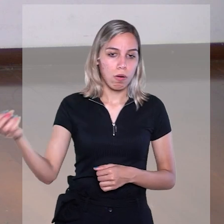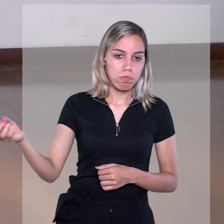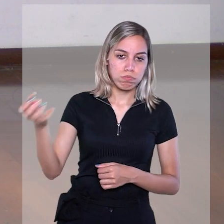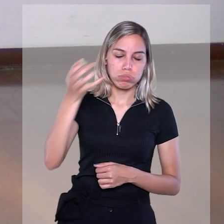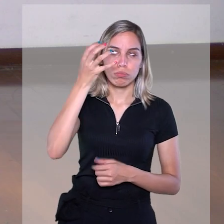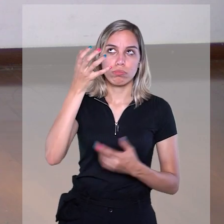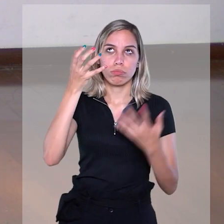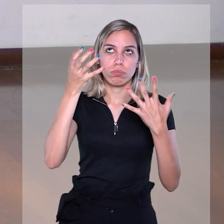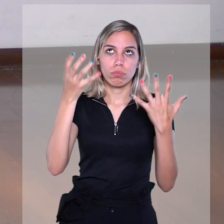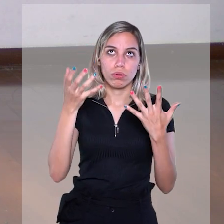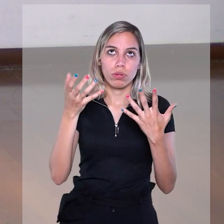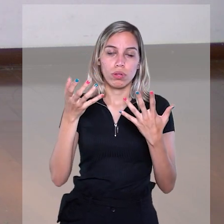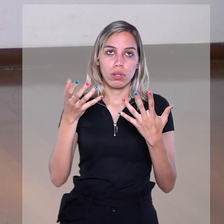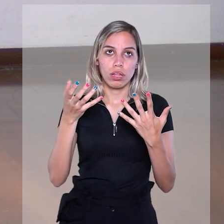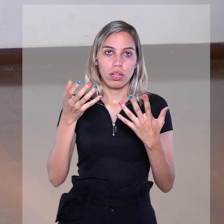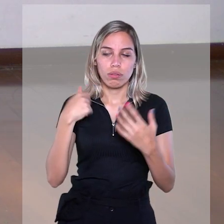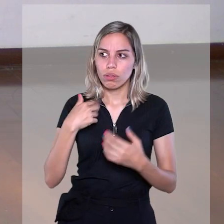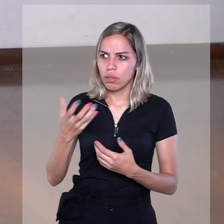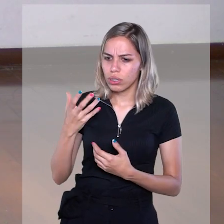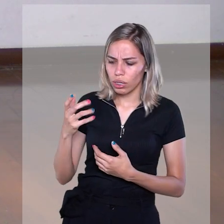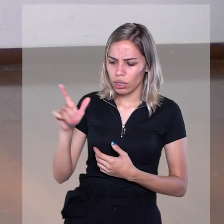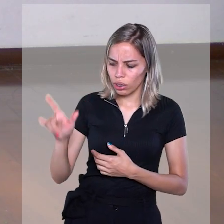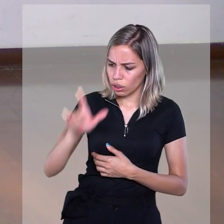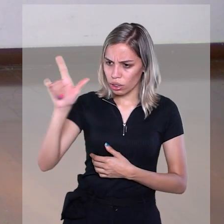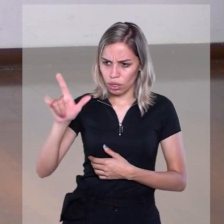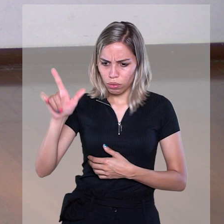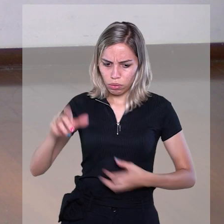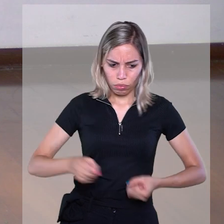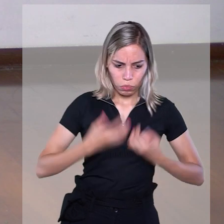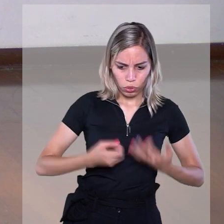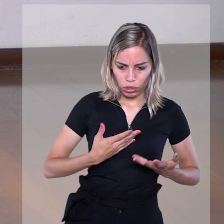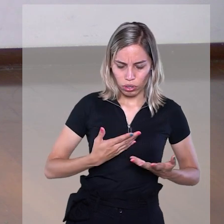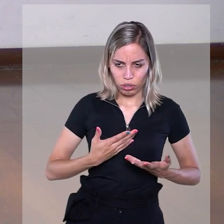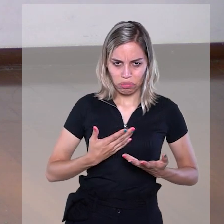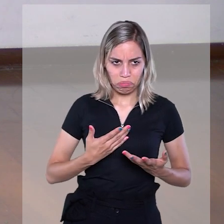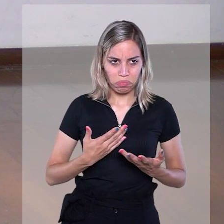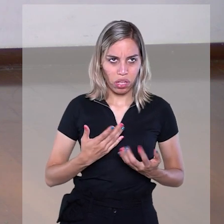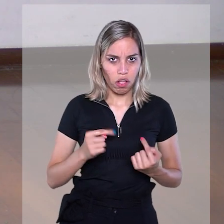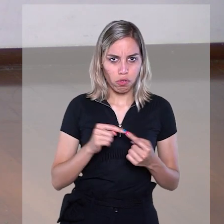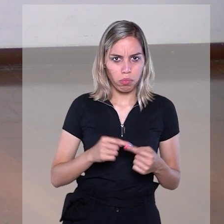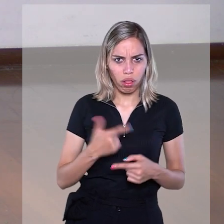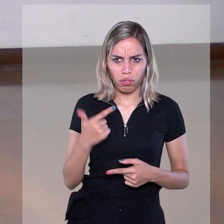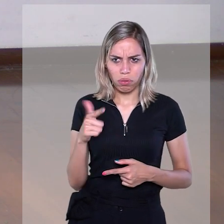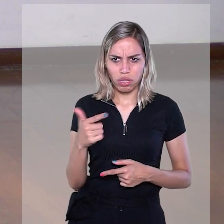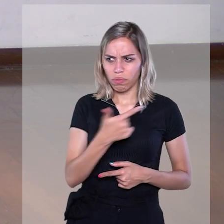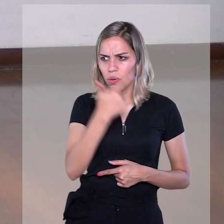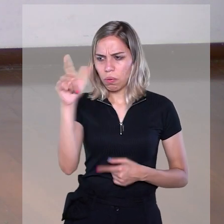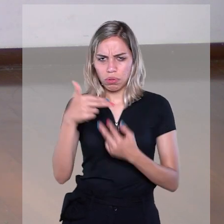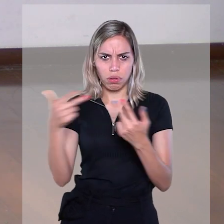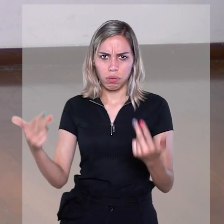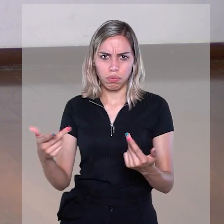tem? É poesia? É literatura? Vamos com isso mesmo. Porque nada me interessou mais até então do que jogar futebol.